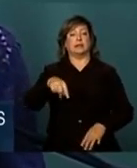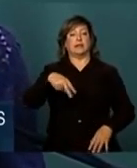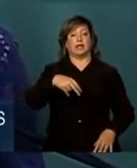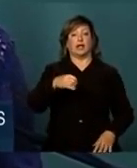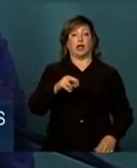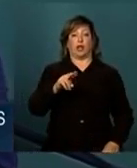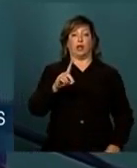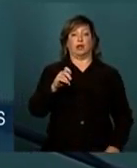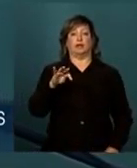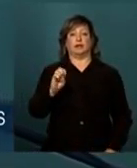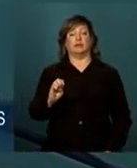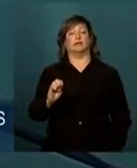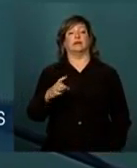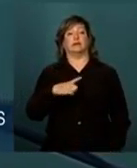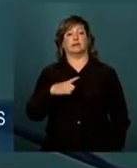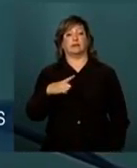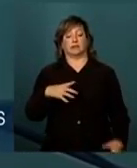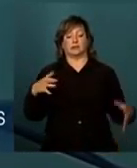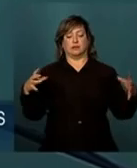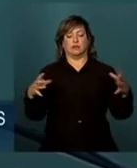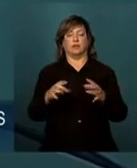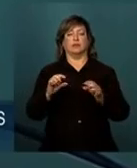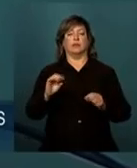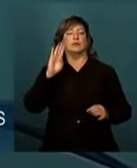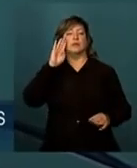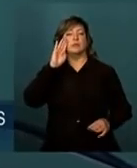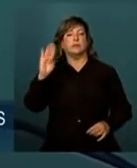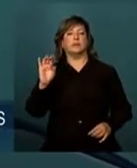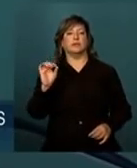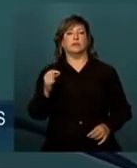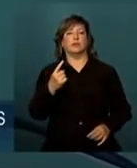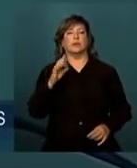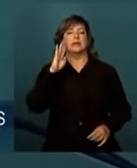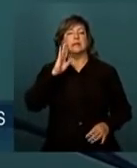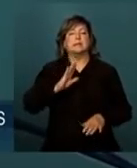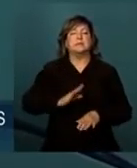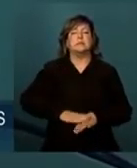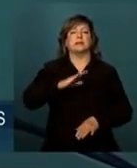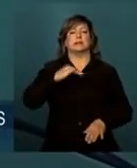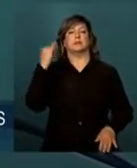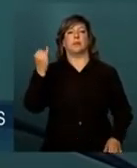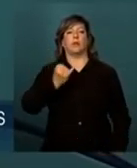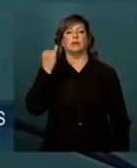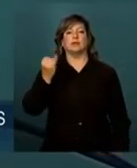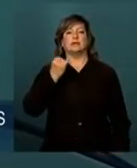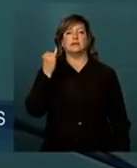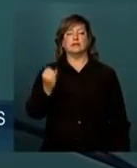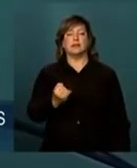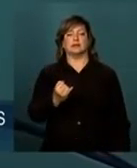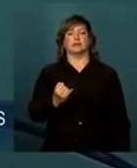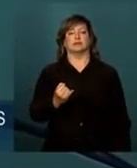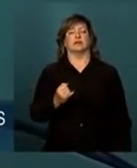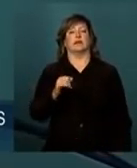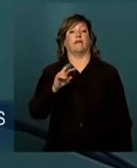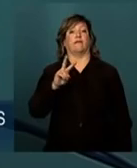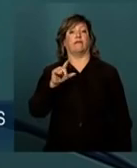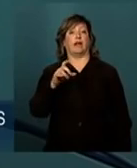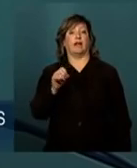Nordeste concentra uma das mais importantes e